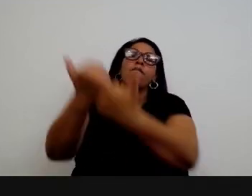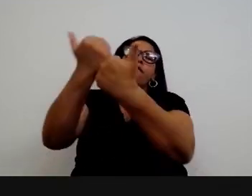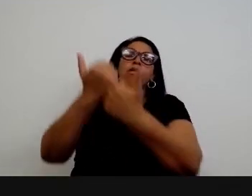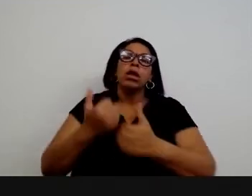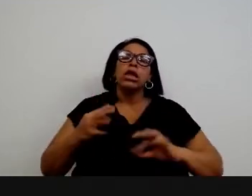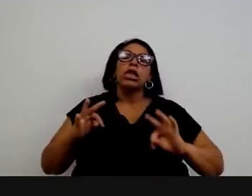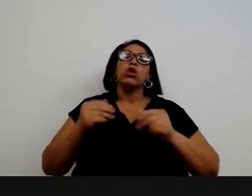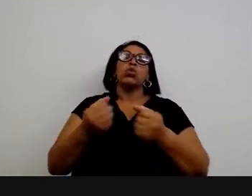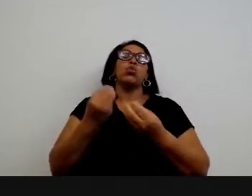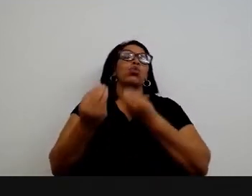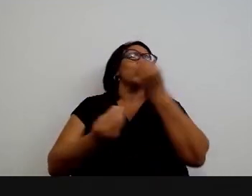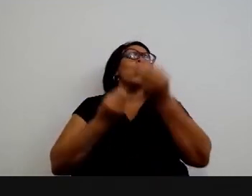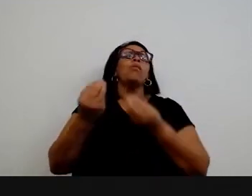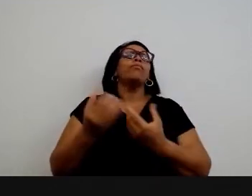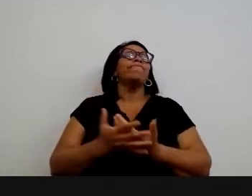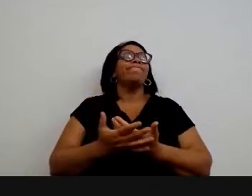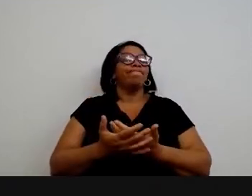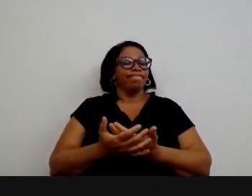falou aqui?